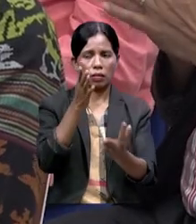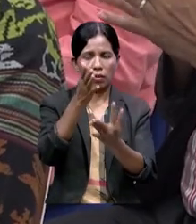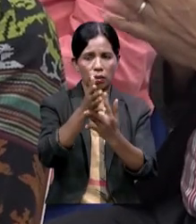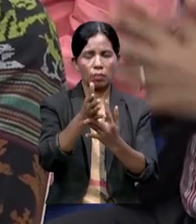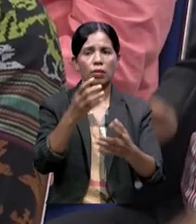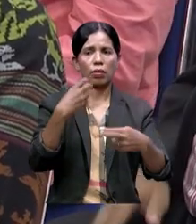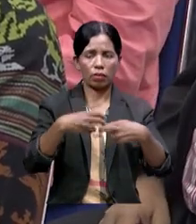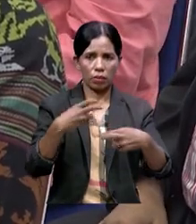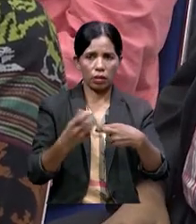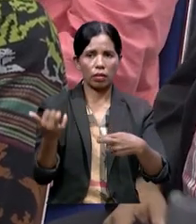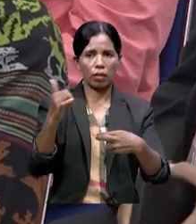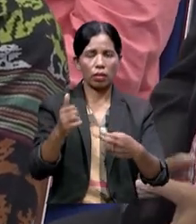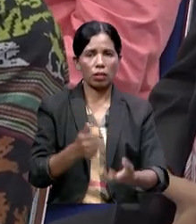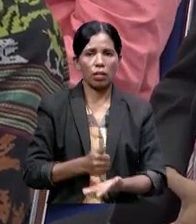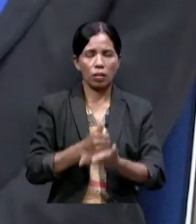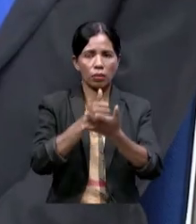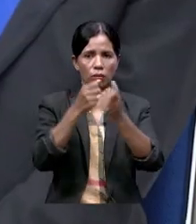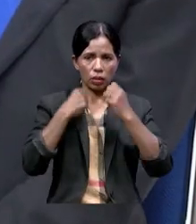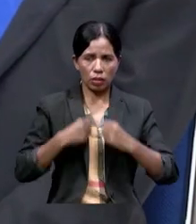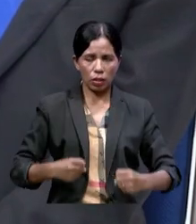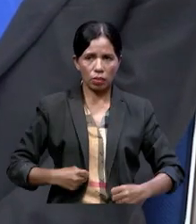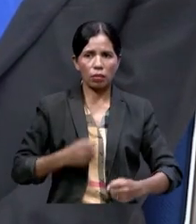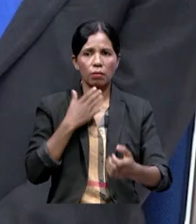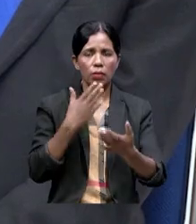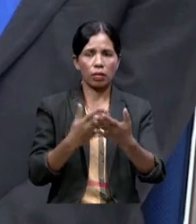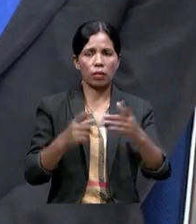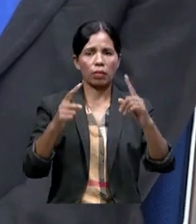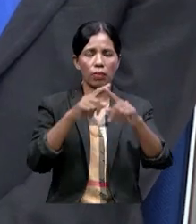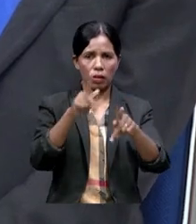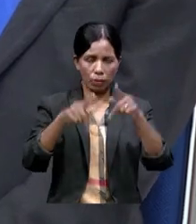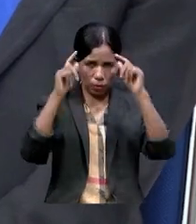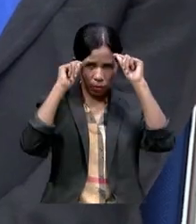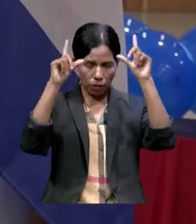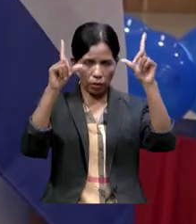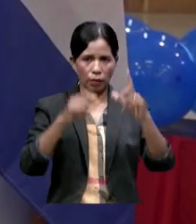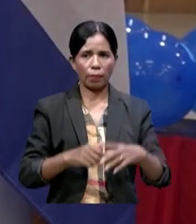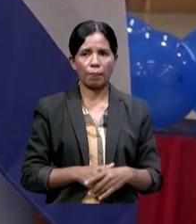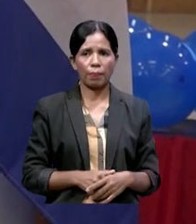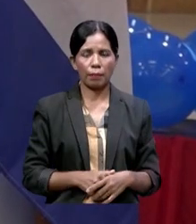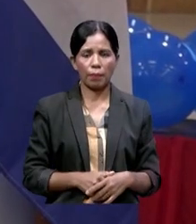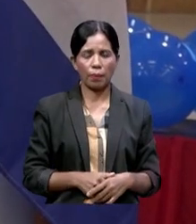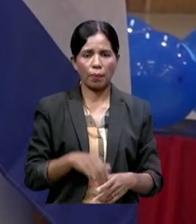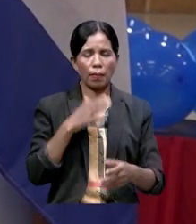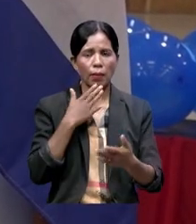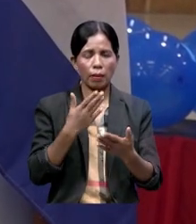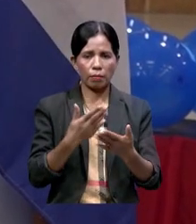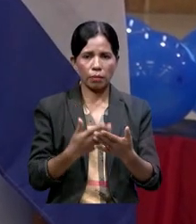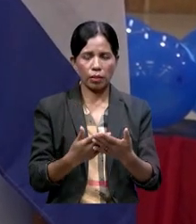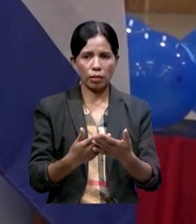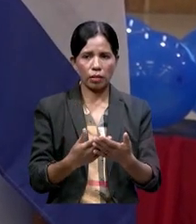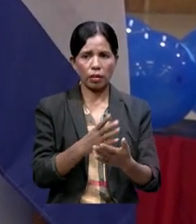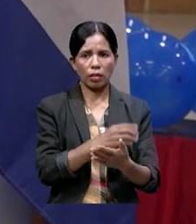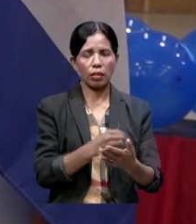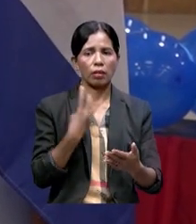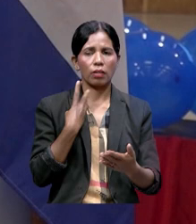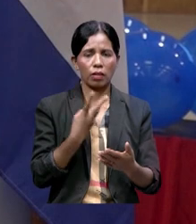dificuldade refere o difo asistencia saúde ne be dia kliu ba povo Timor Leste. El progreso de la colaboración médica se ve.